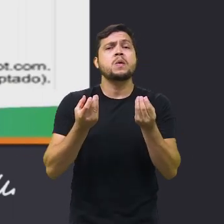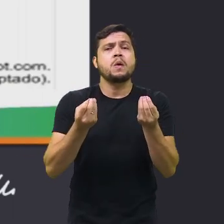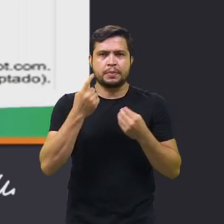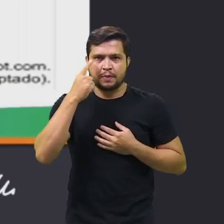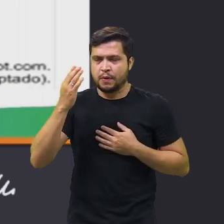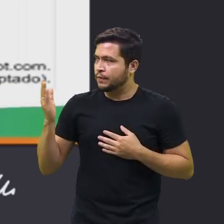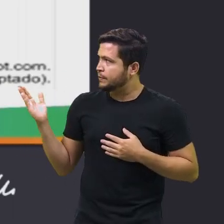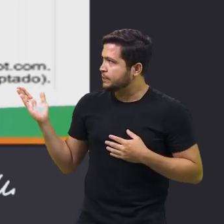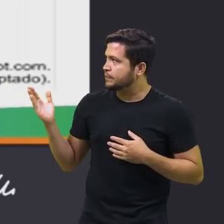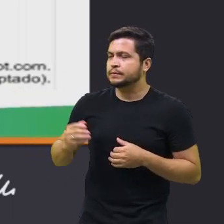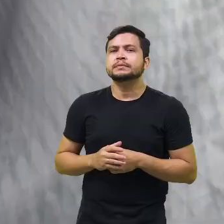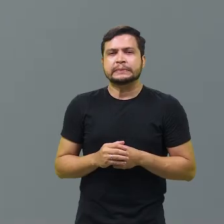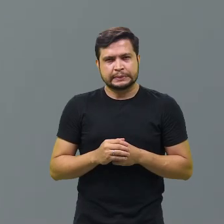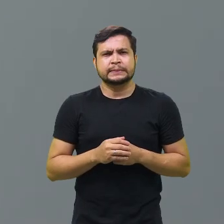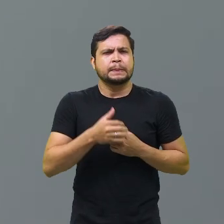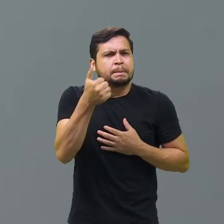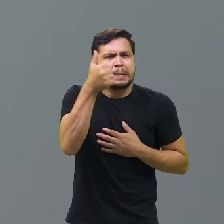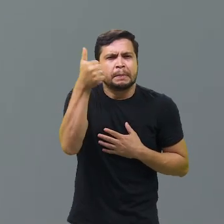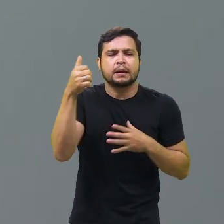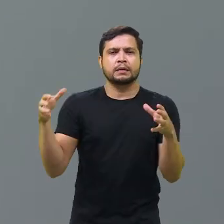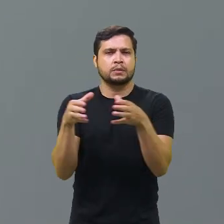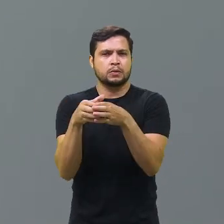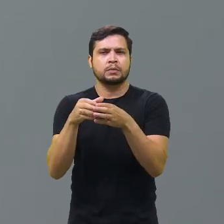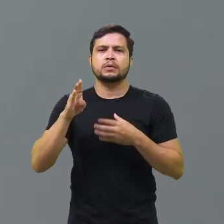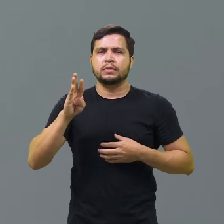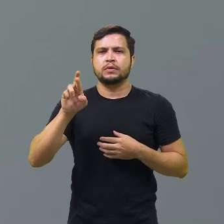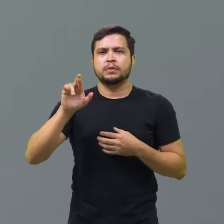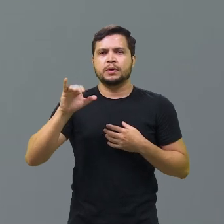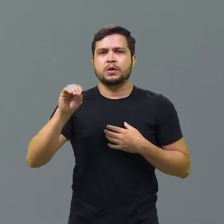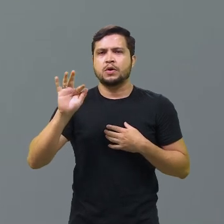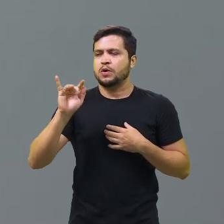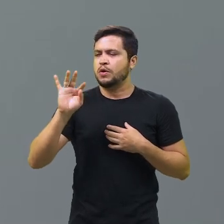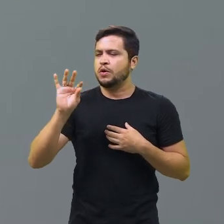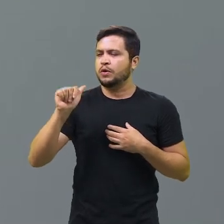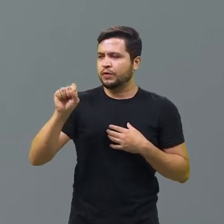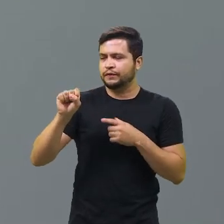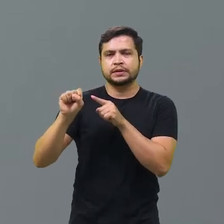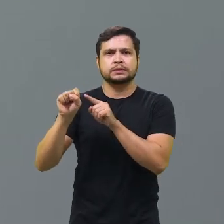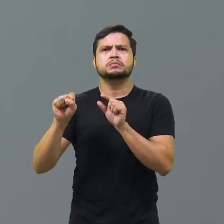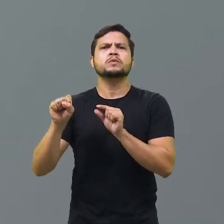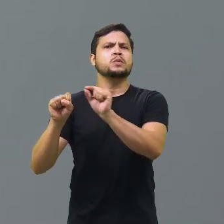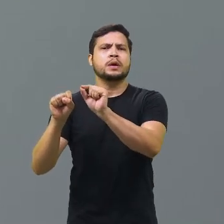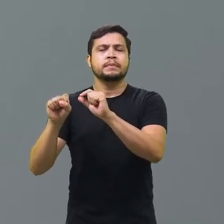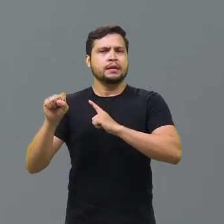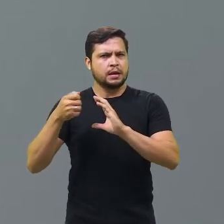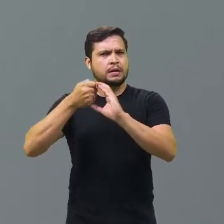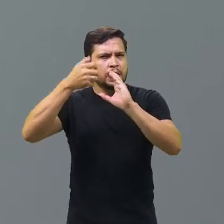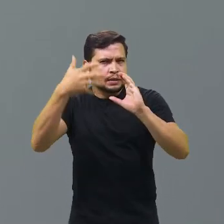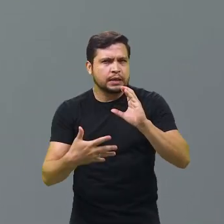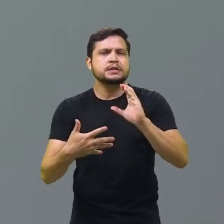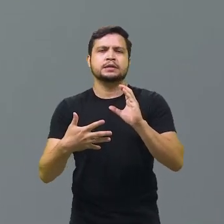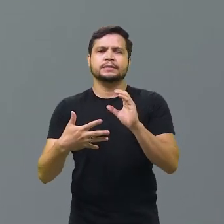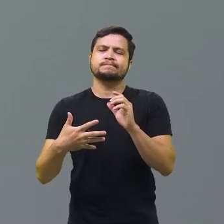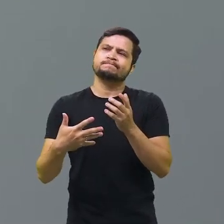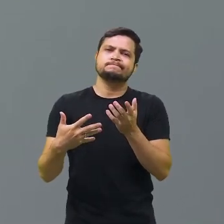A gente tem os grupos mais ancestrais, que são as briófitas, que são grupos ainda muito próximos, com características